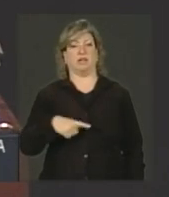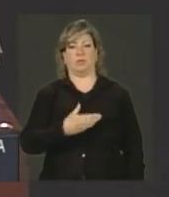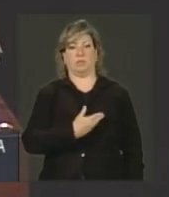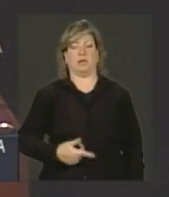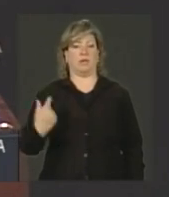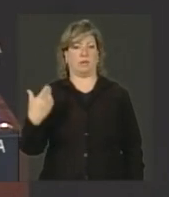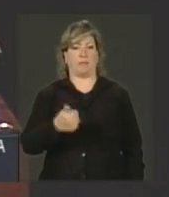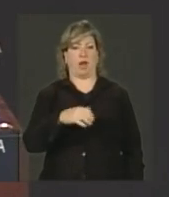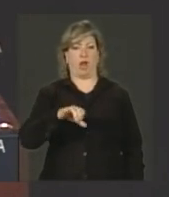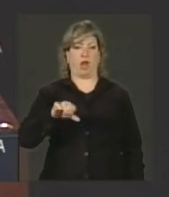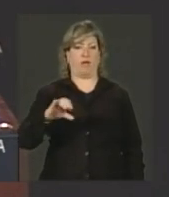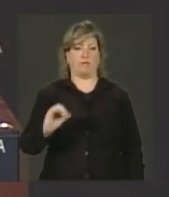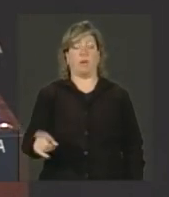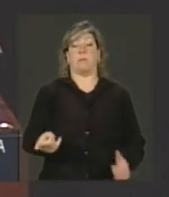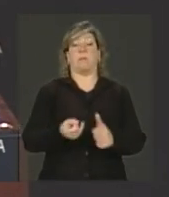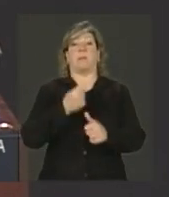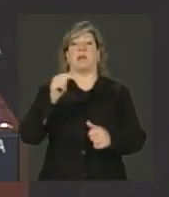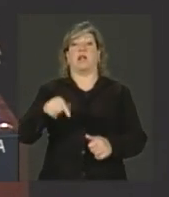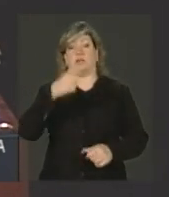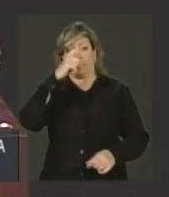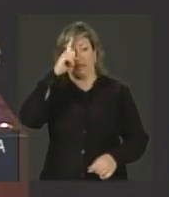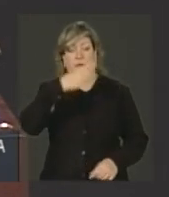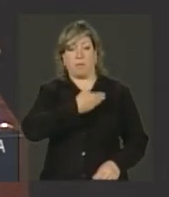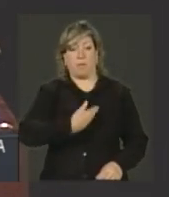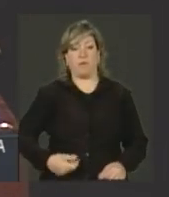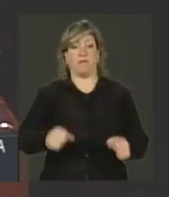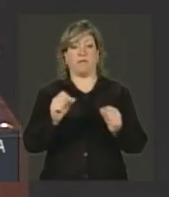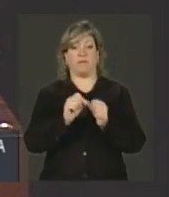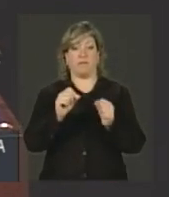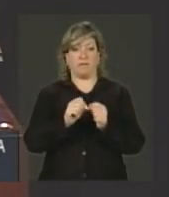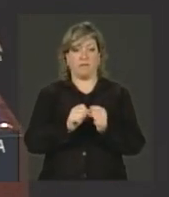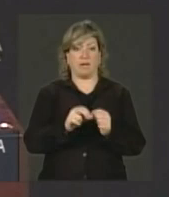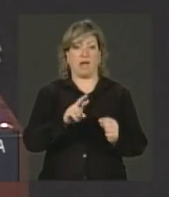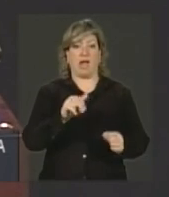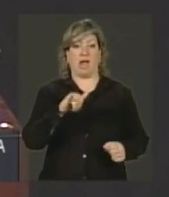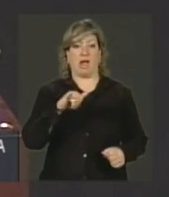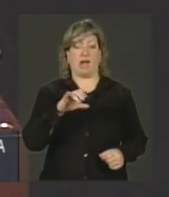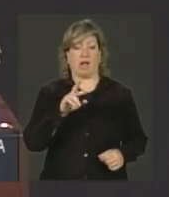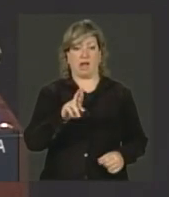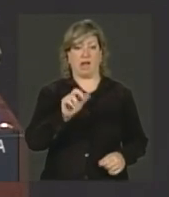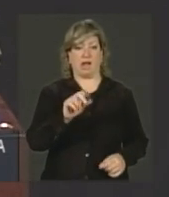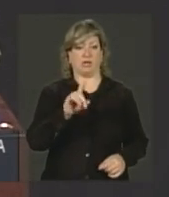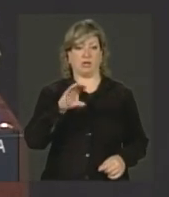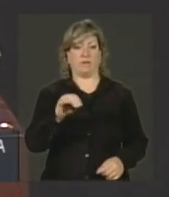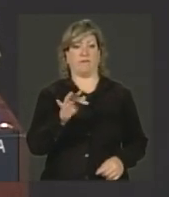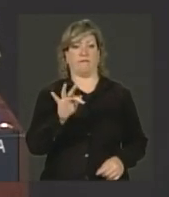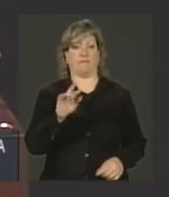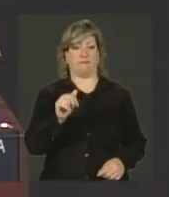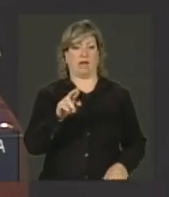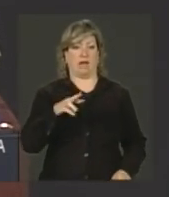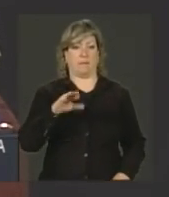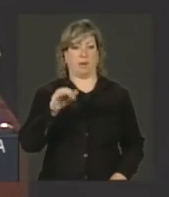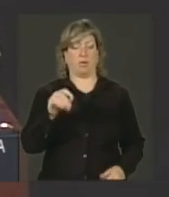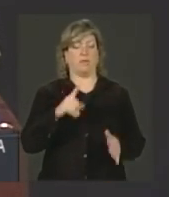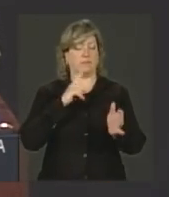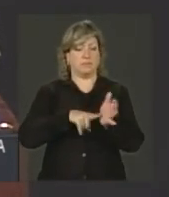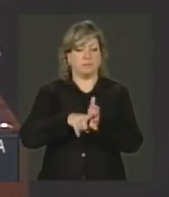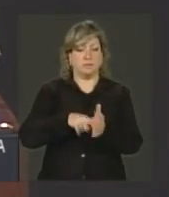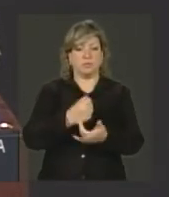1990, foi o primeiro hospital público do país a fabricar radiofármacos, substâncias usadas para diagnóstico de câncer.